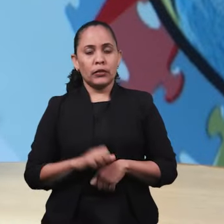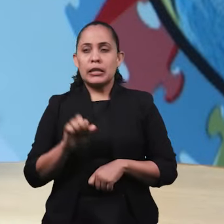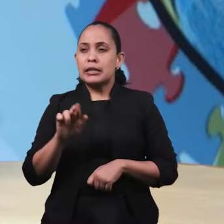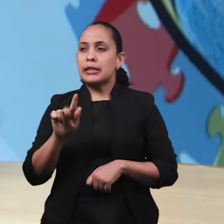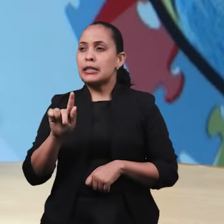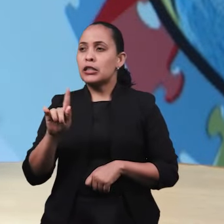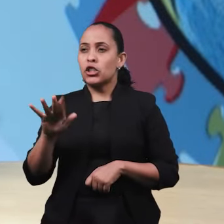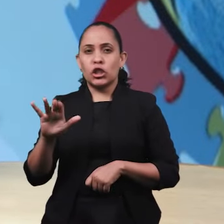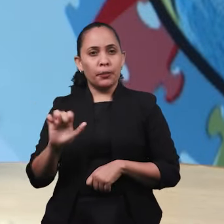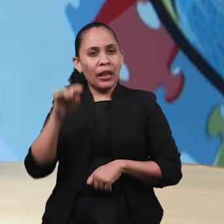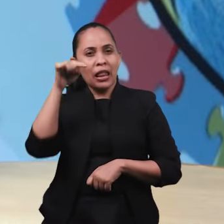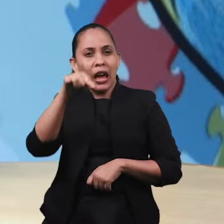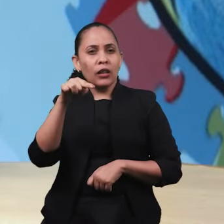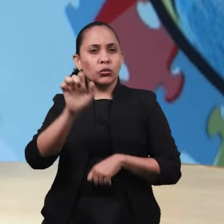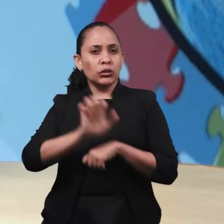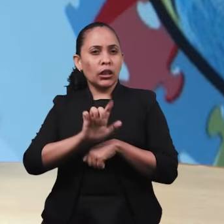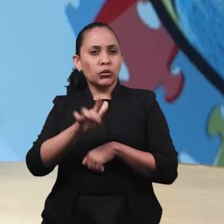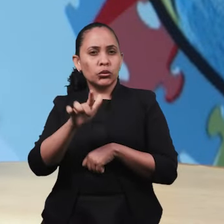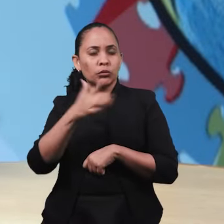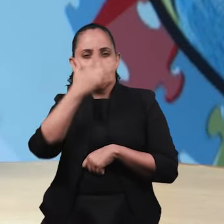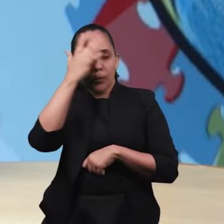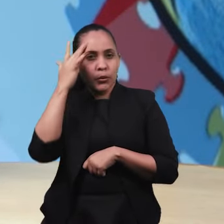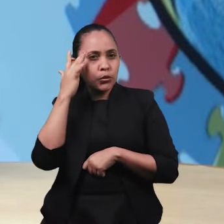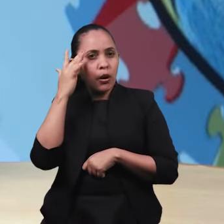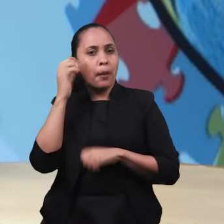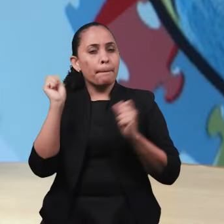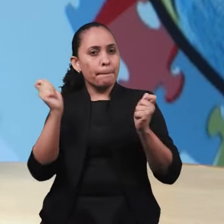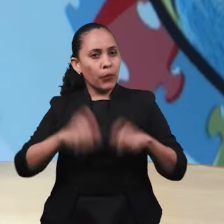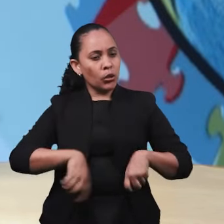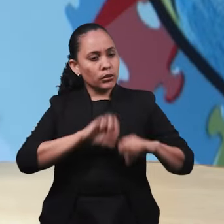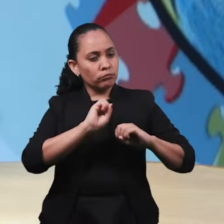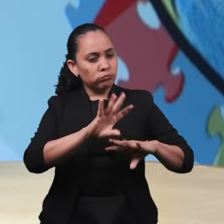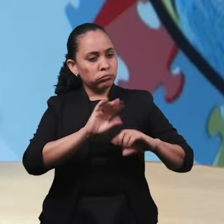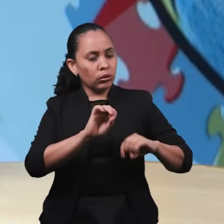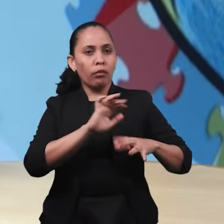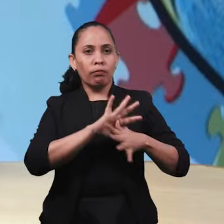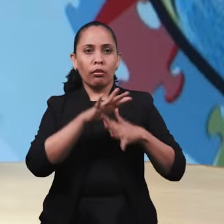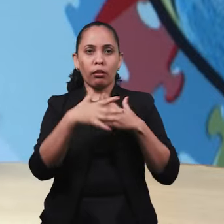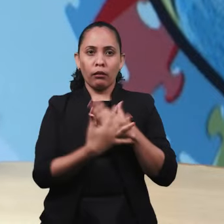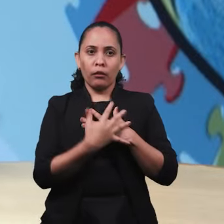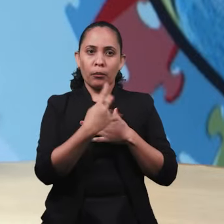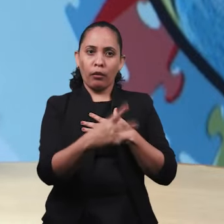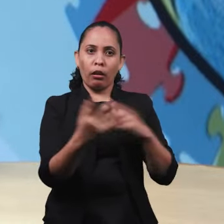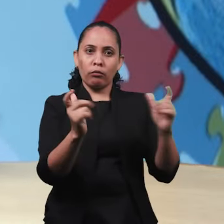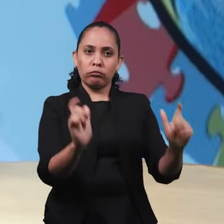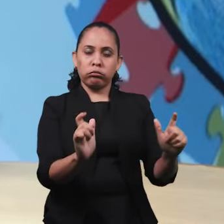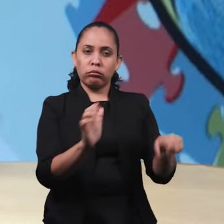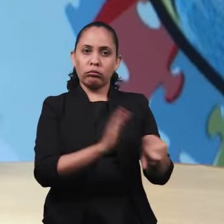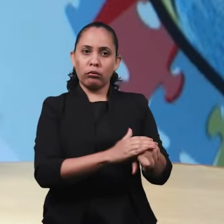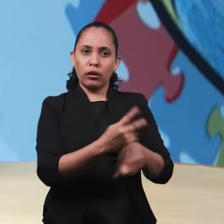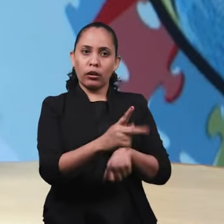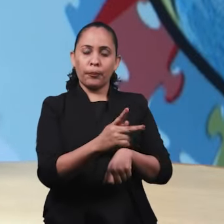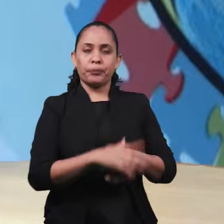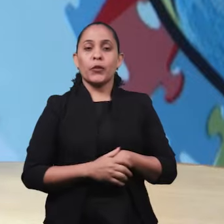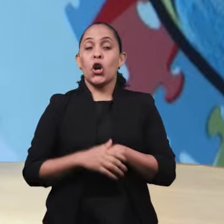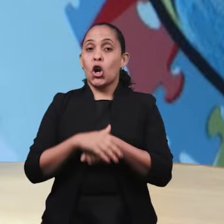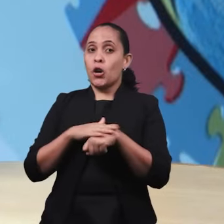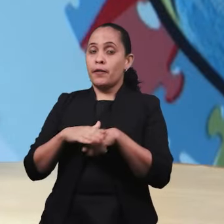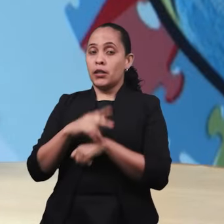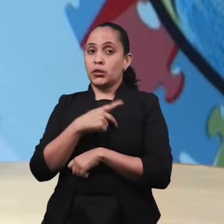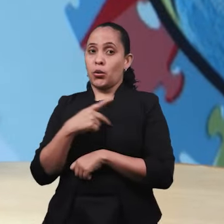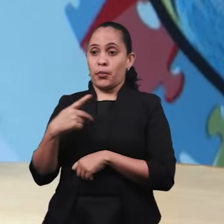não há ninguém no seu estado que possa ministrar uma oficina, que possa ensinar a língua brasileira de sinais no seu estado, não tem problema.